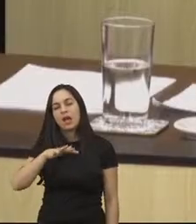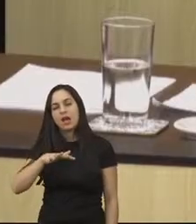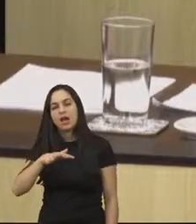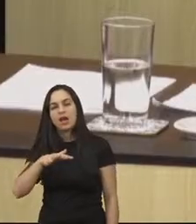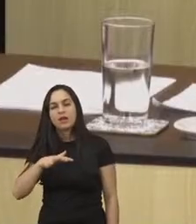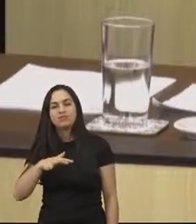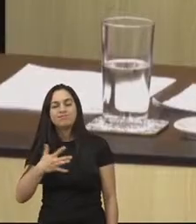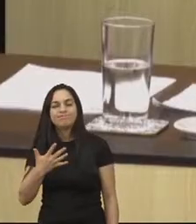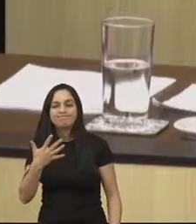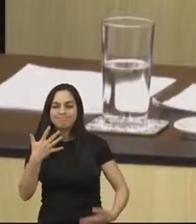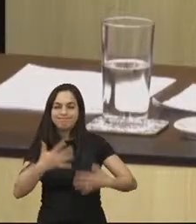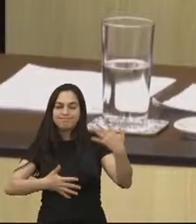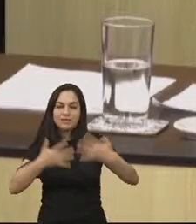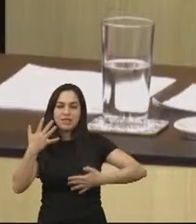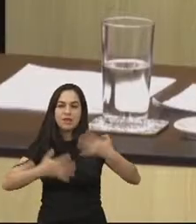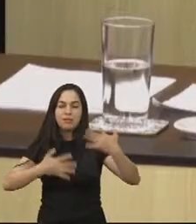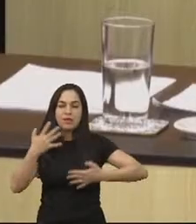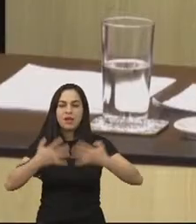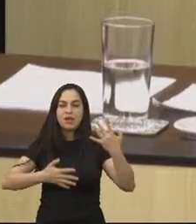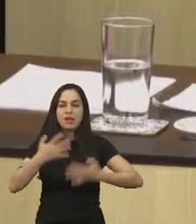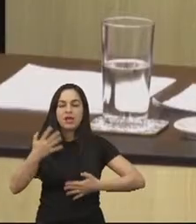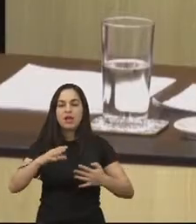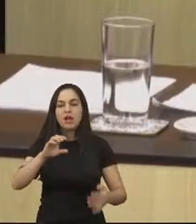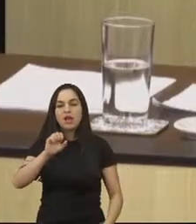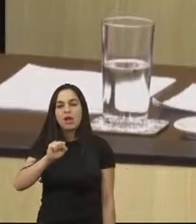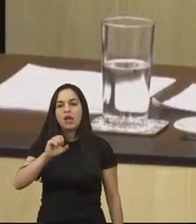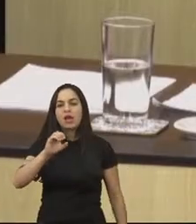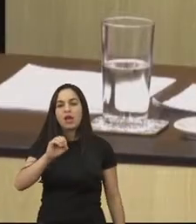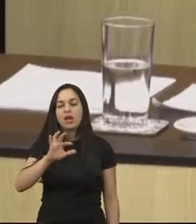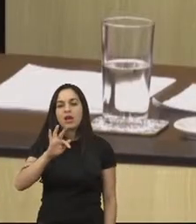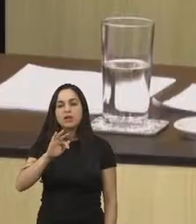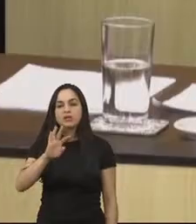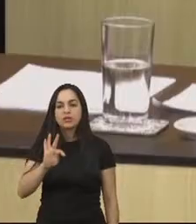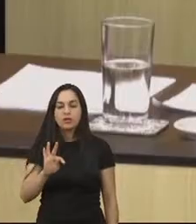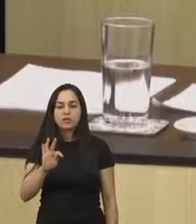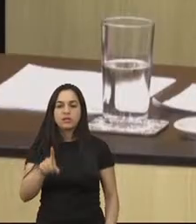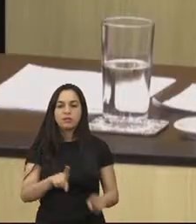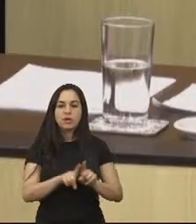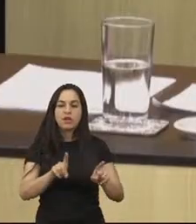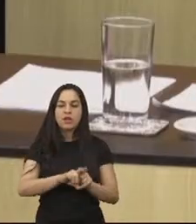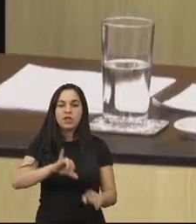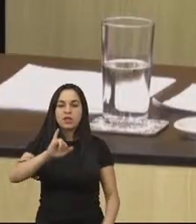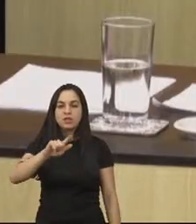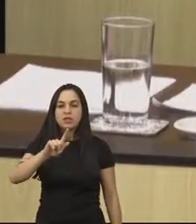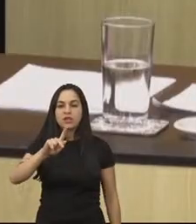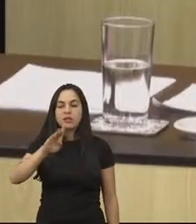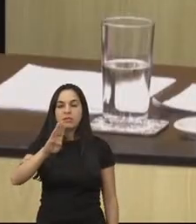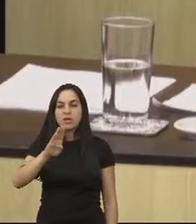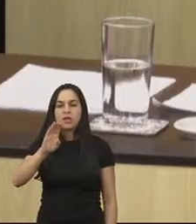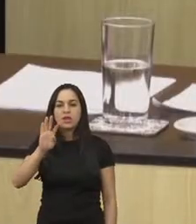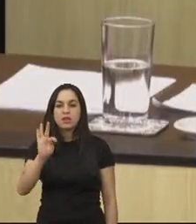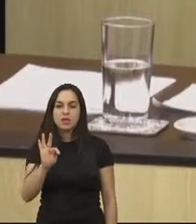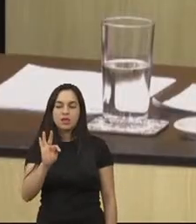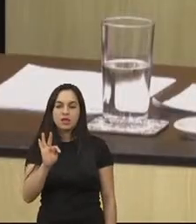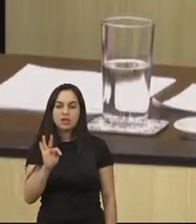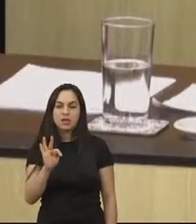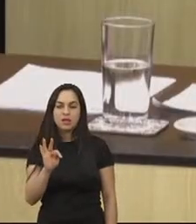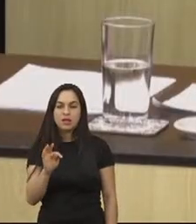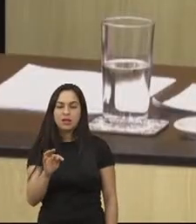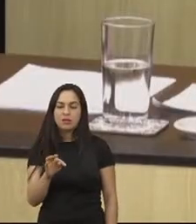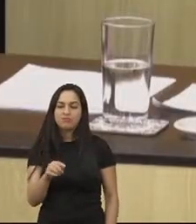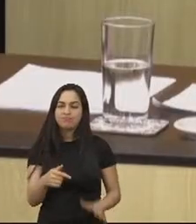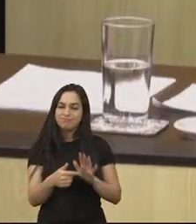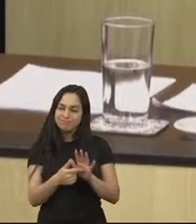afetando os tiristores da soffit e o IGBT do inversor, ocasionando a queima.